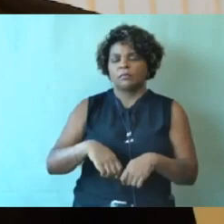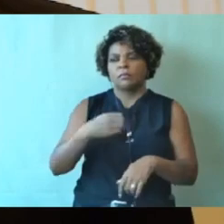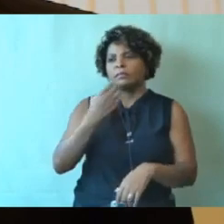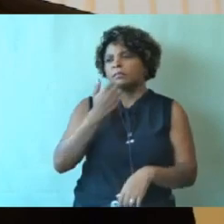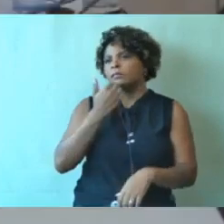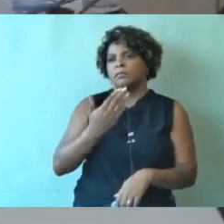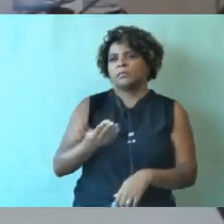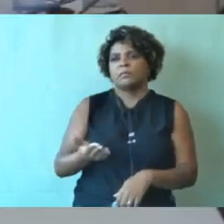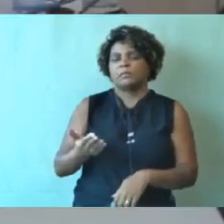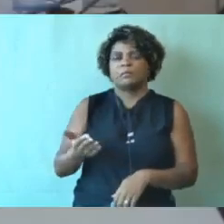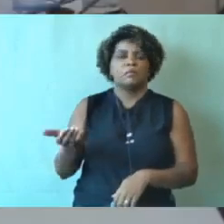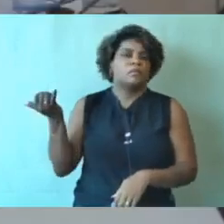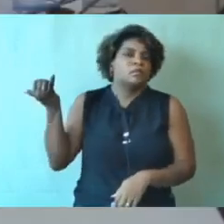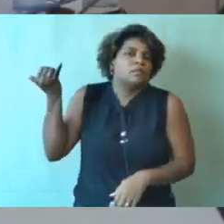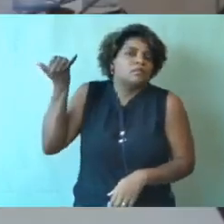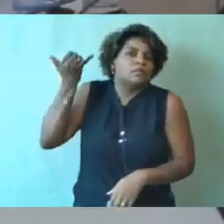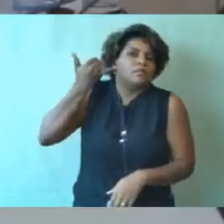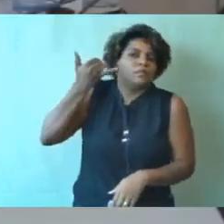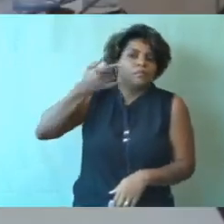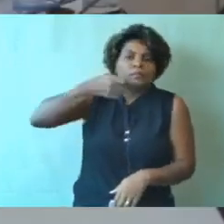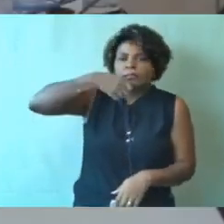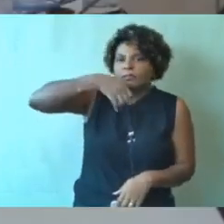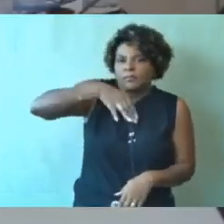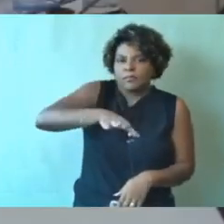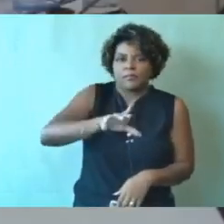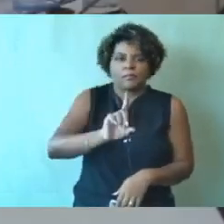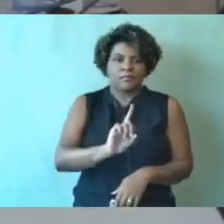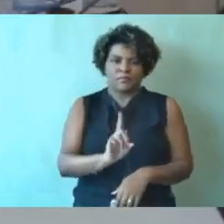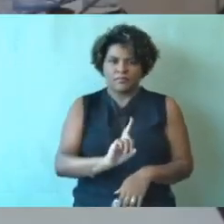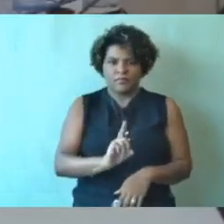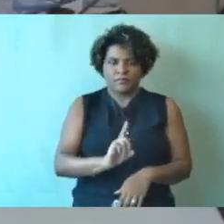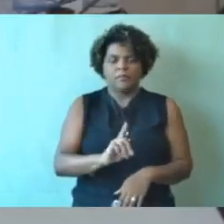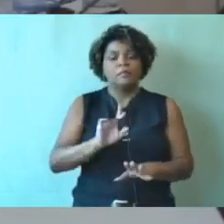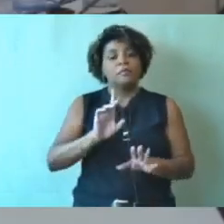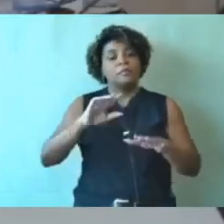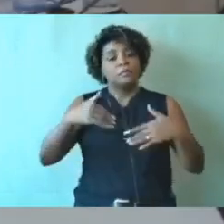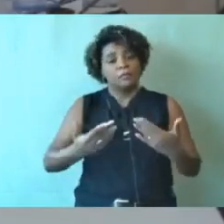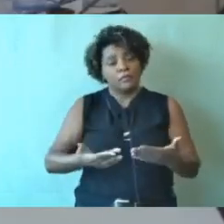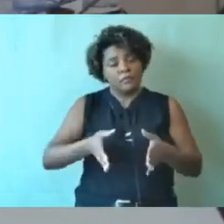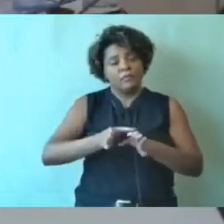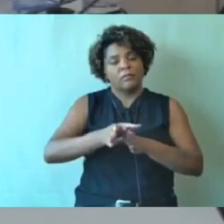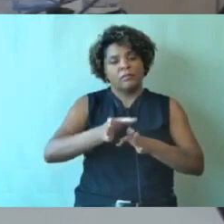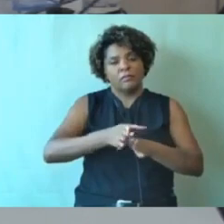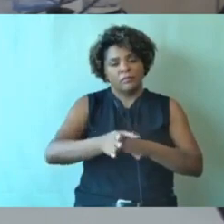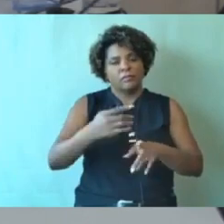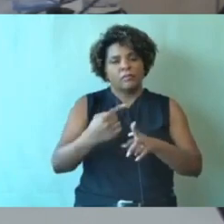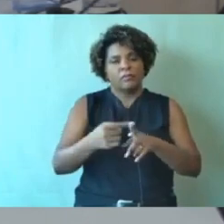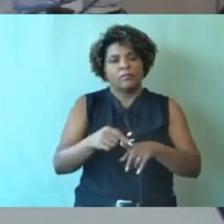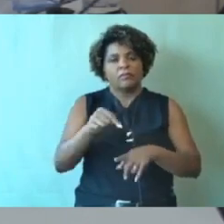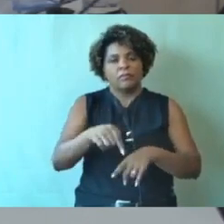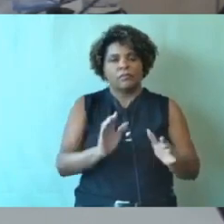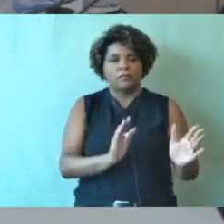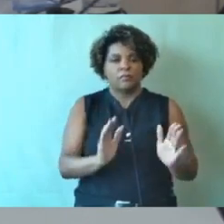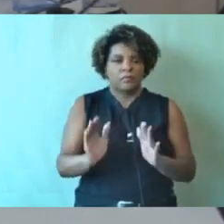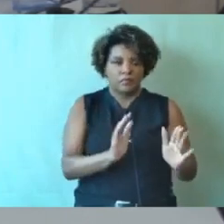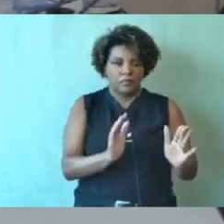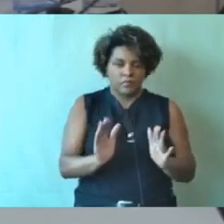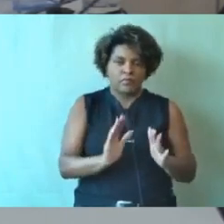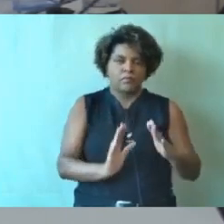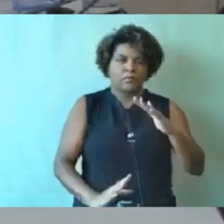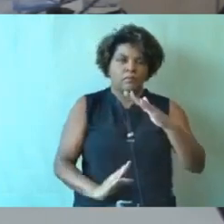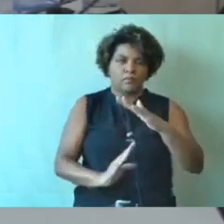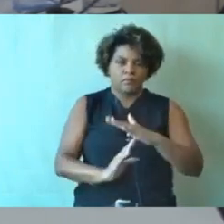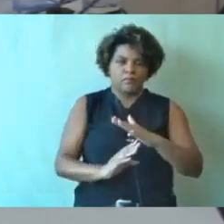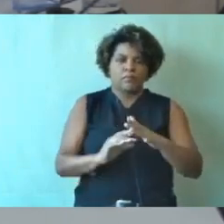só falando porque, obviamente, nesse momento de intervalo, assim como outras pessoas entraram aqui no plenário, obviamente podem ter entrado na sala do senhor e